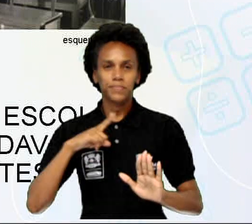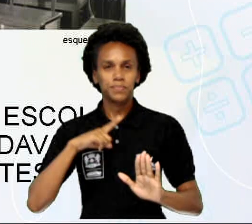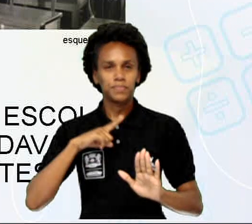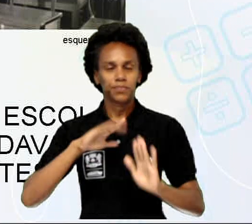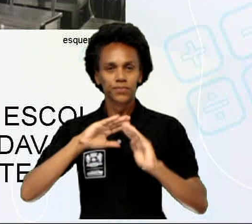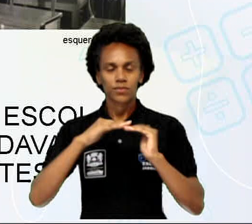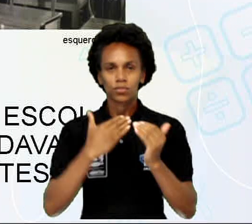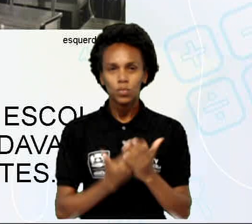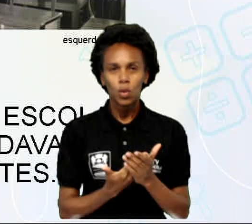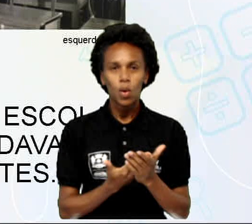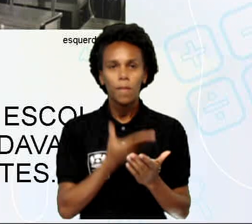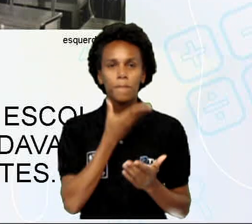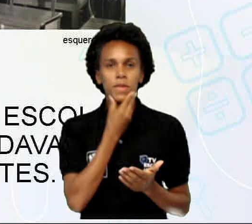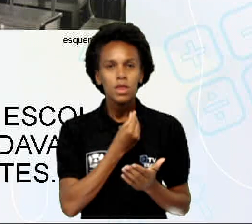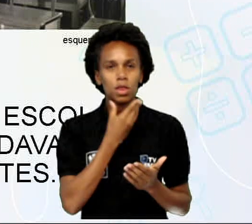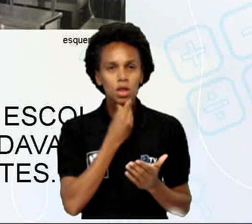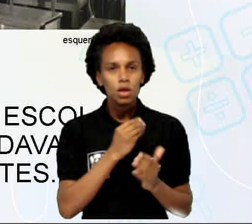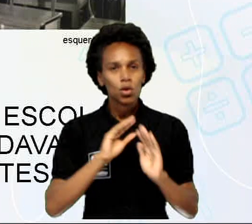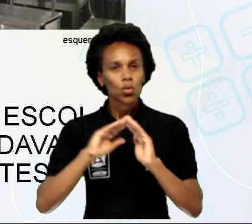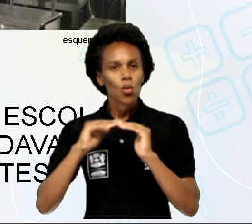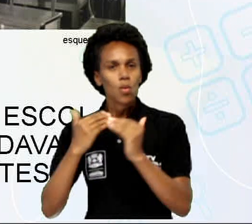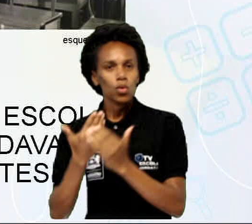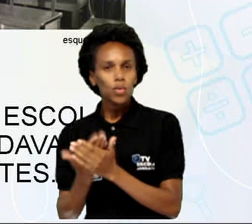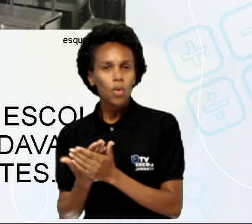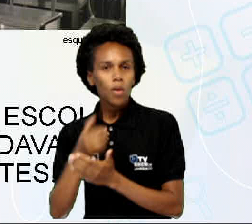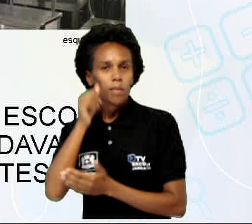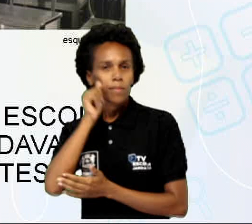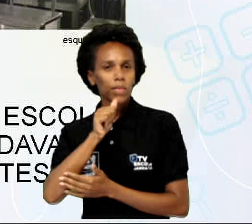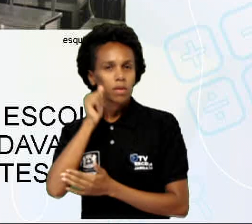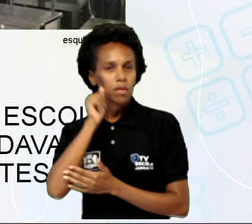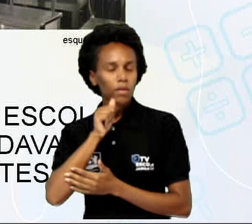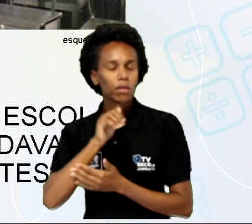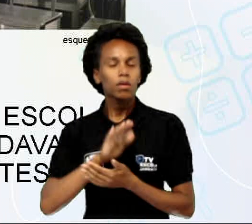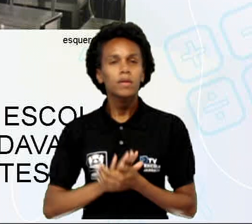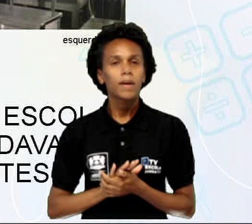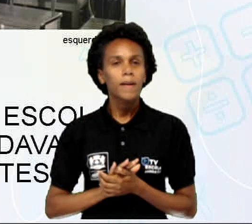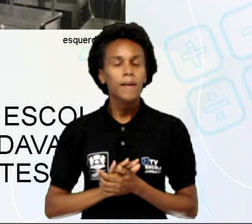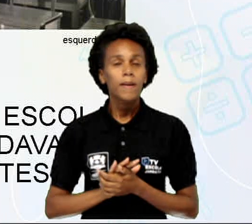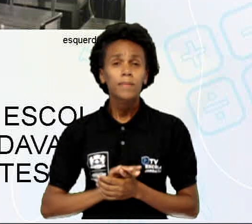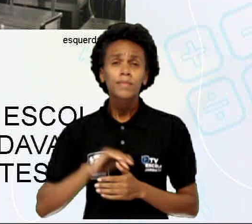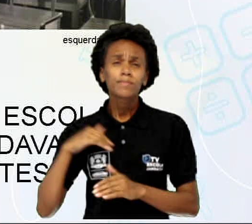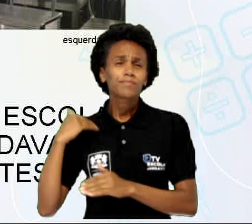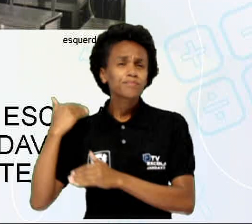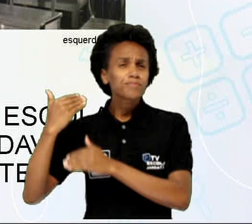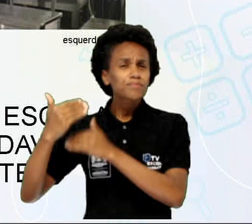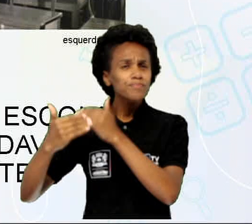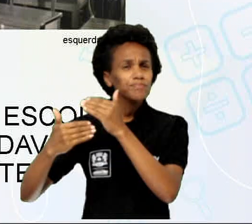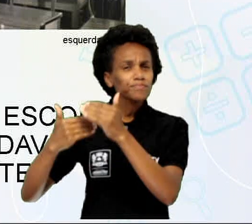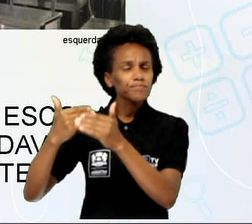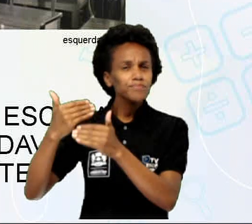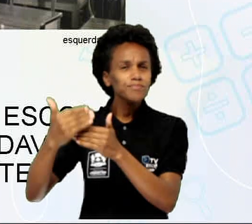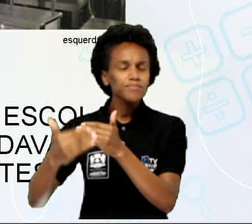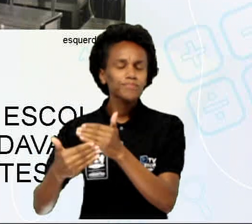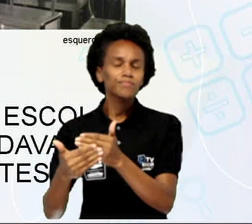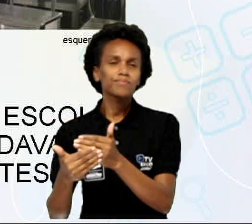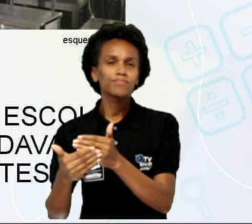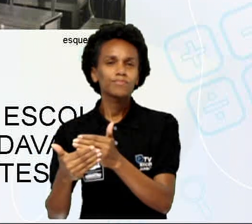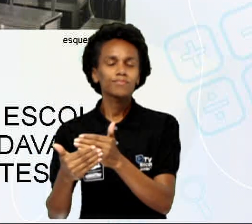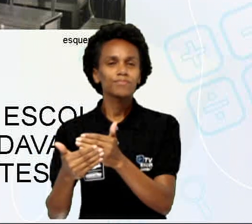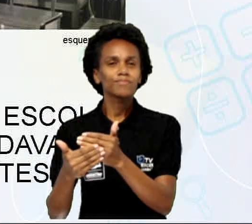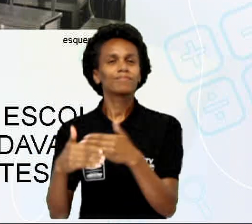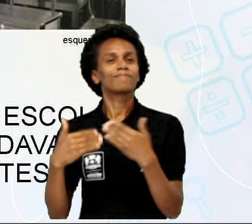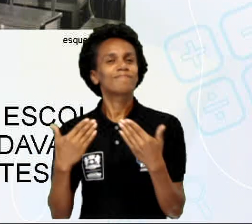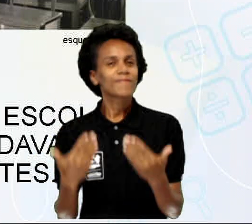meninas. Mas na frente, mais anos se passaram e chegou a ter as